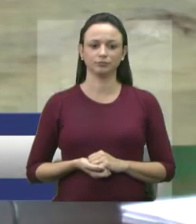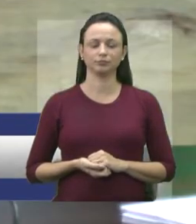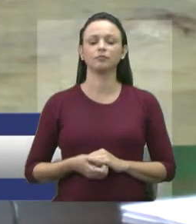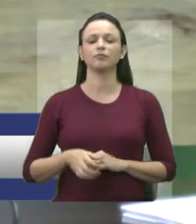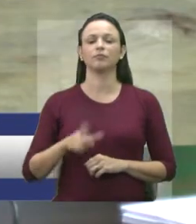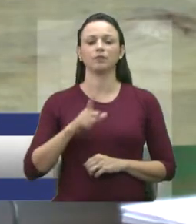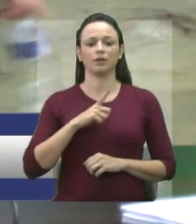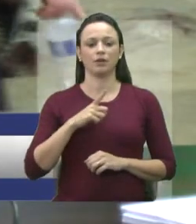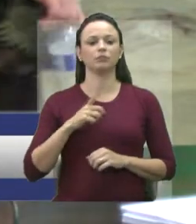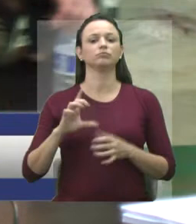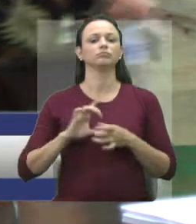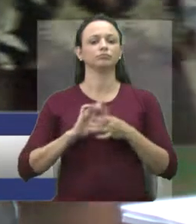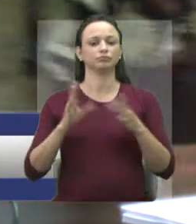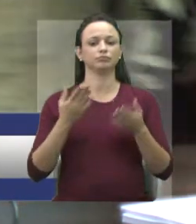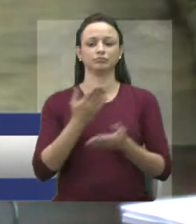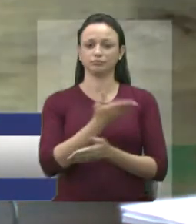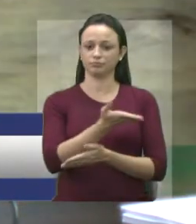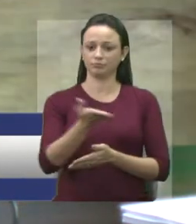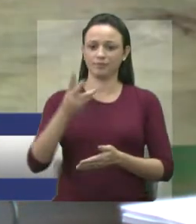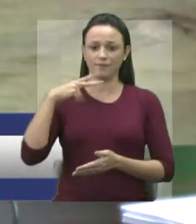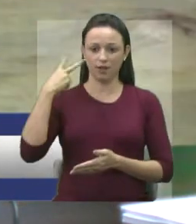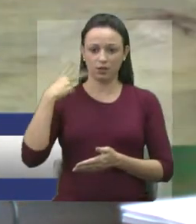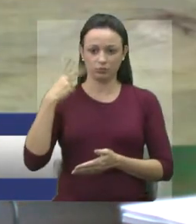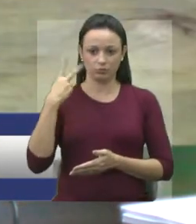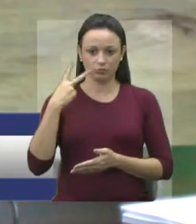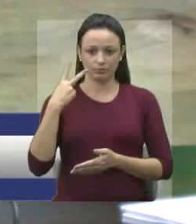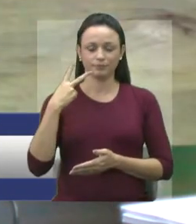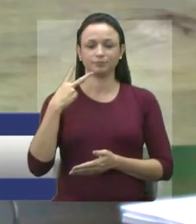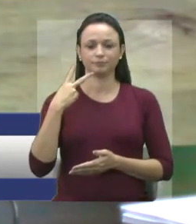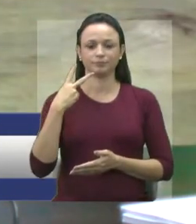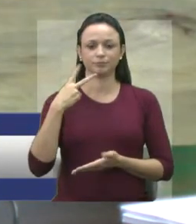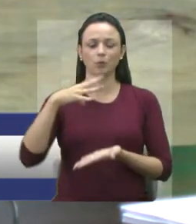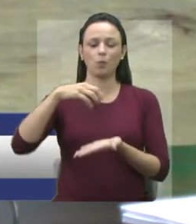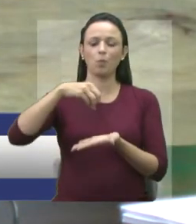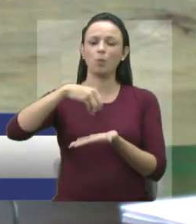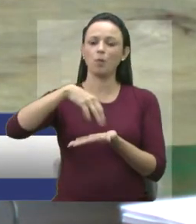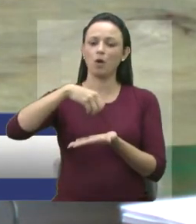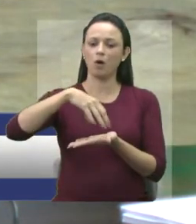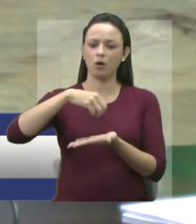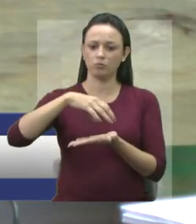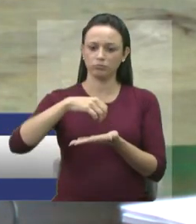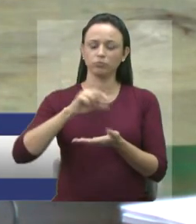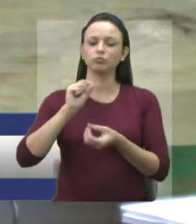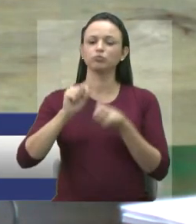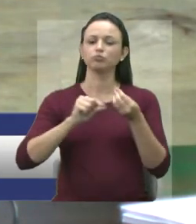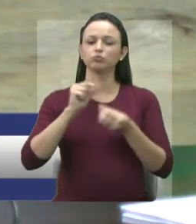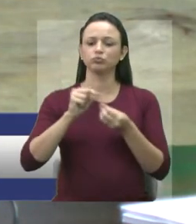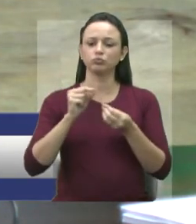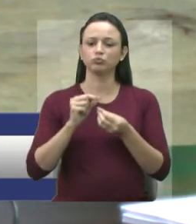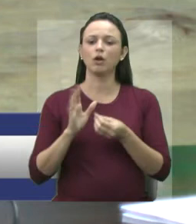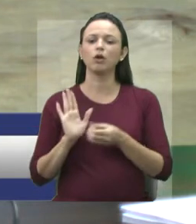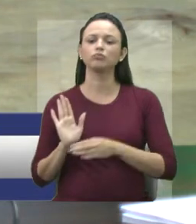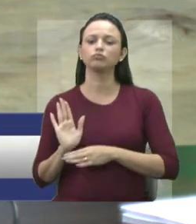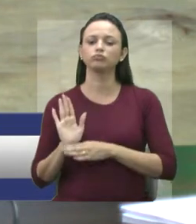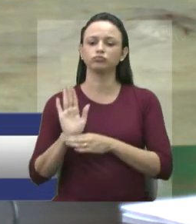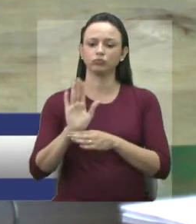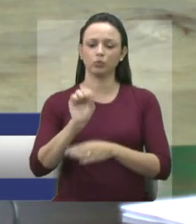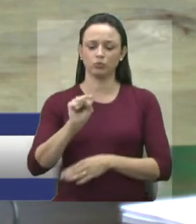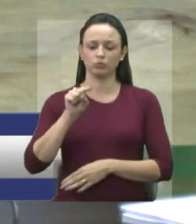Encontram-se à disposição dos senhores vereadores cópia do termo de cooperação número